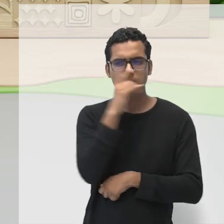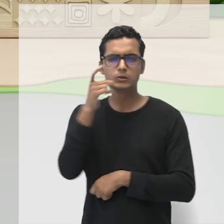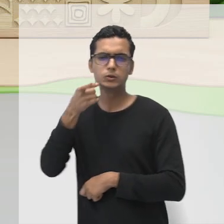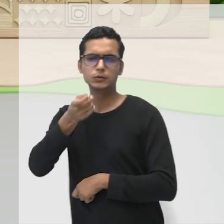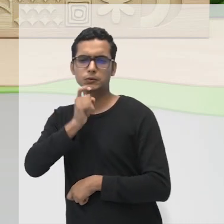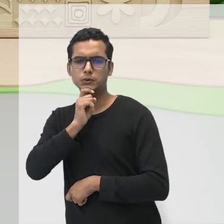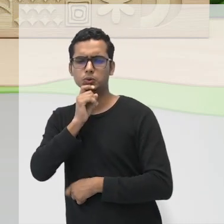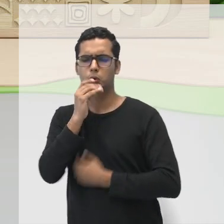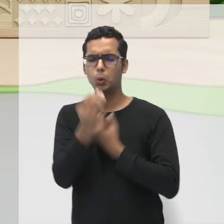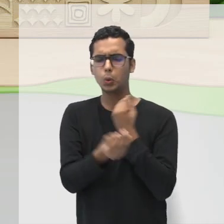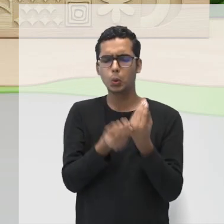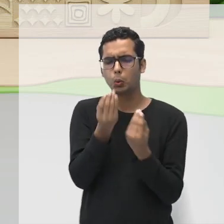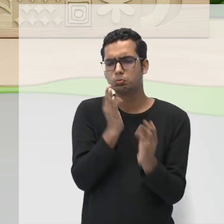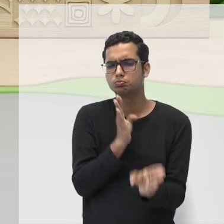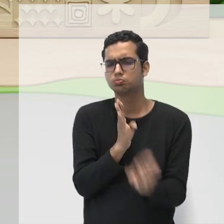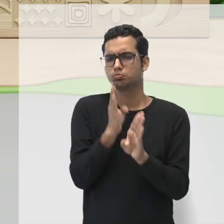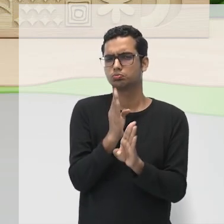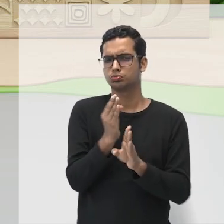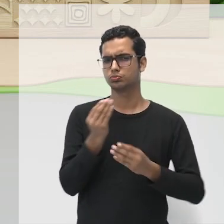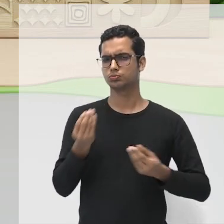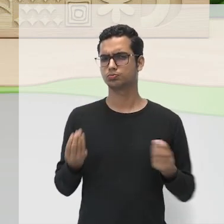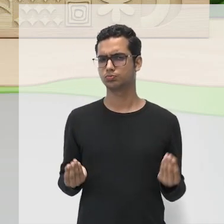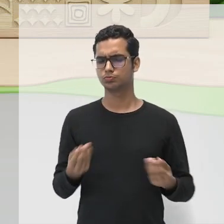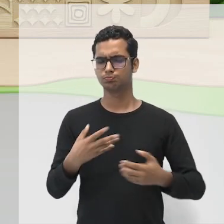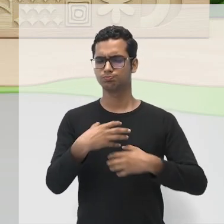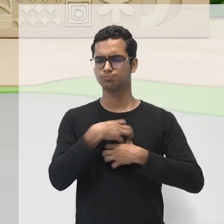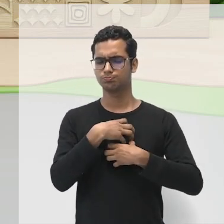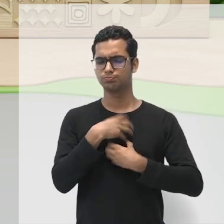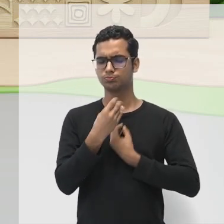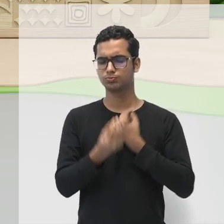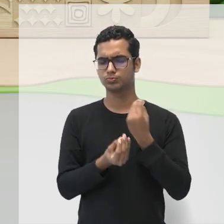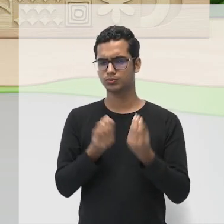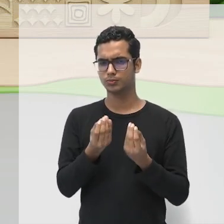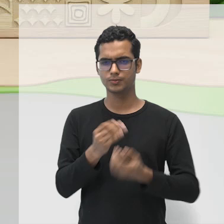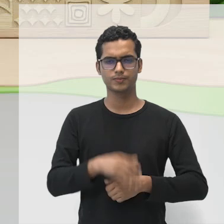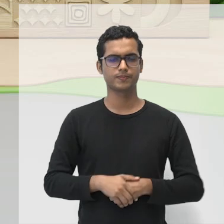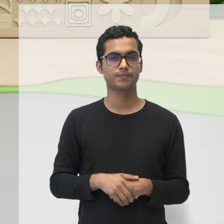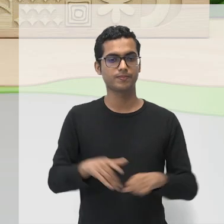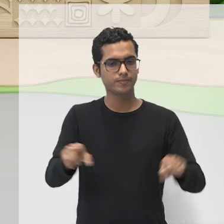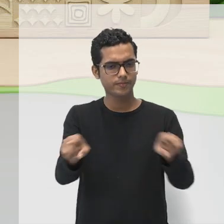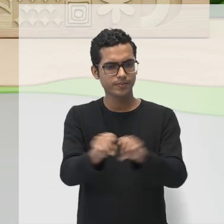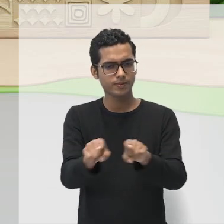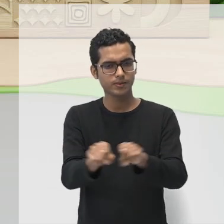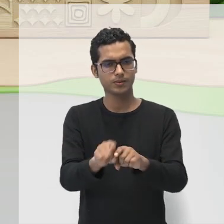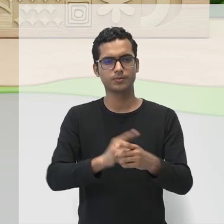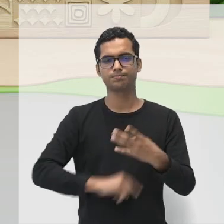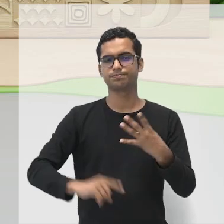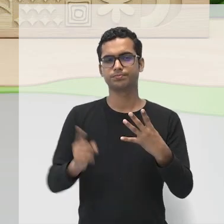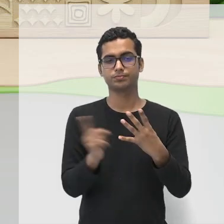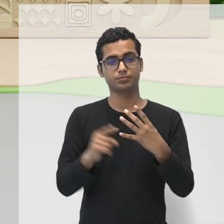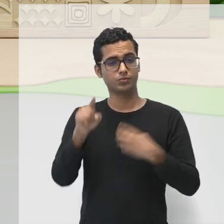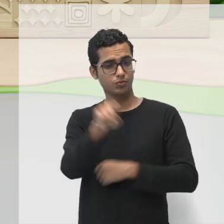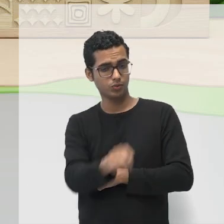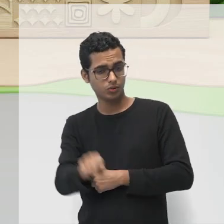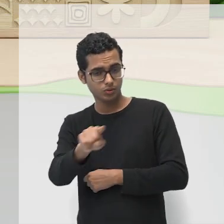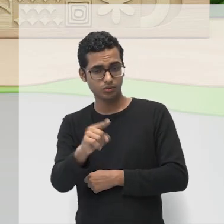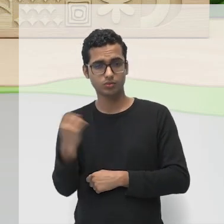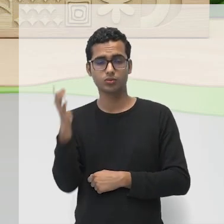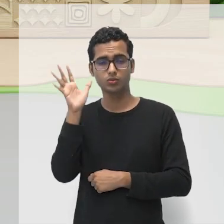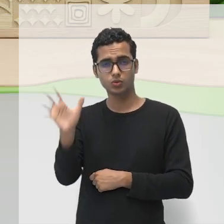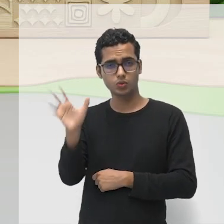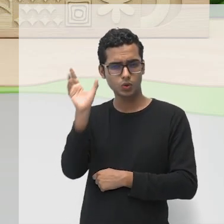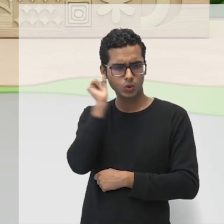frio? Como que temos essa sensibilidade? Como vocês conseguem me